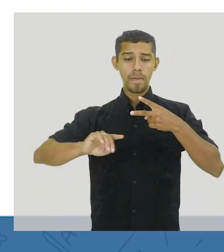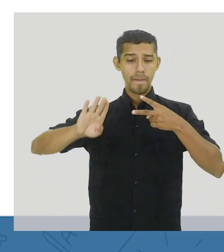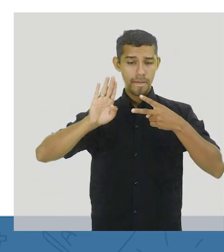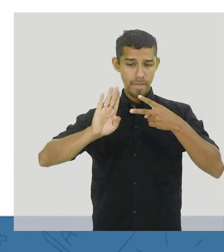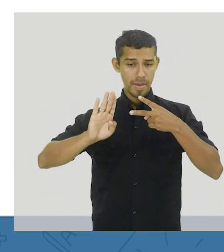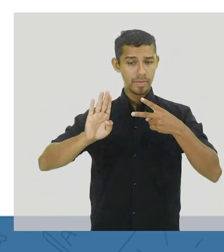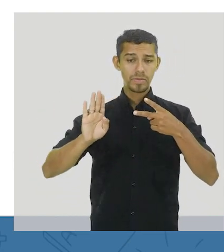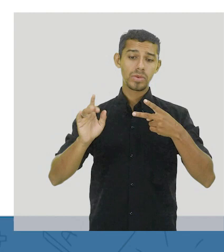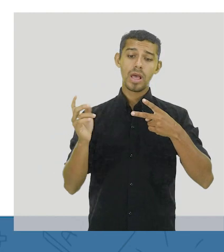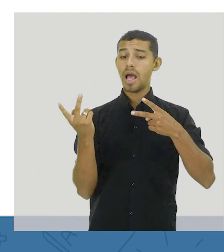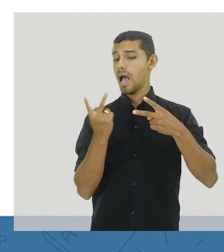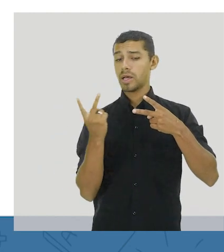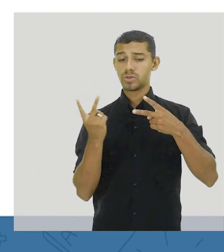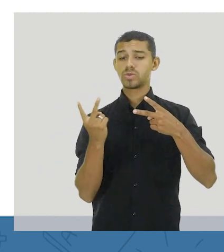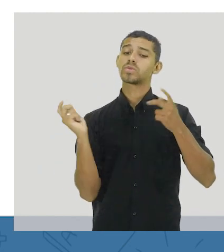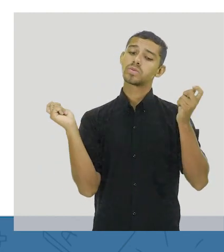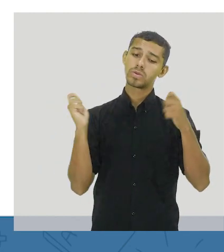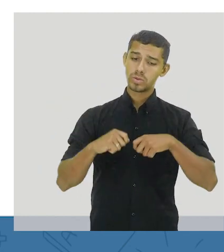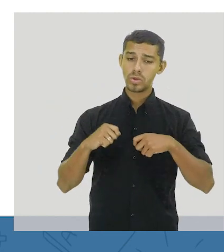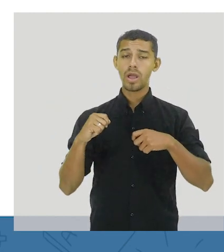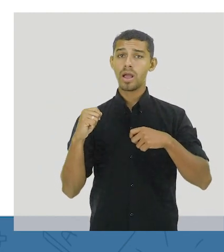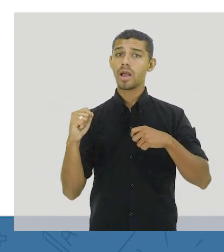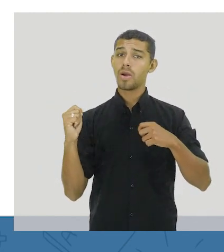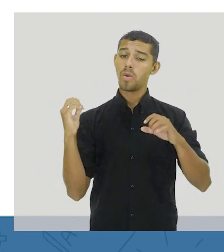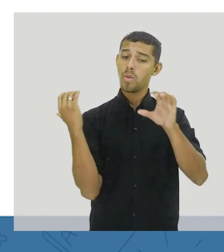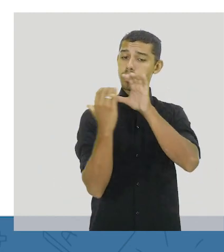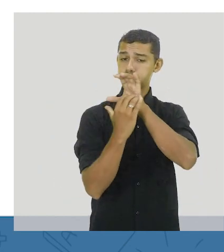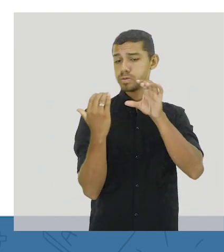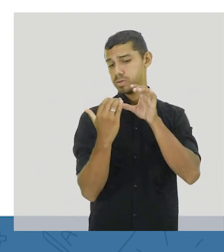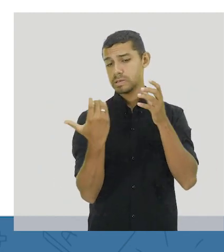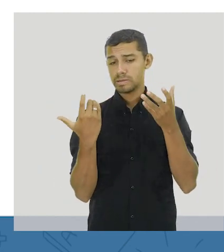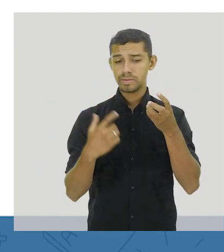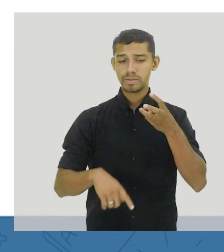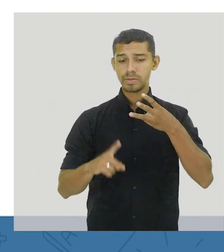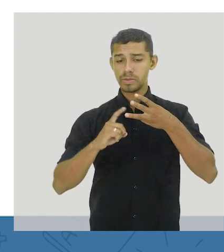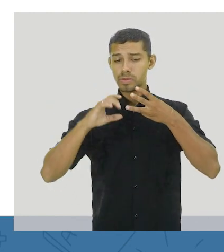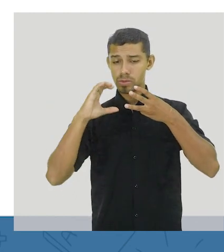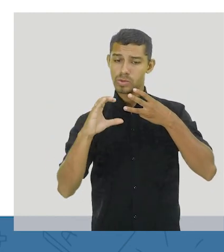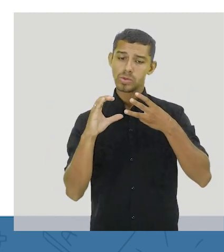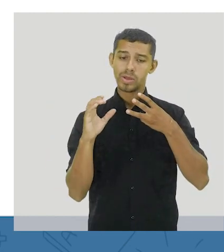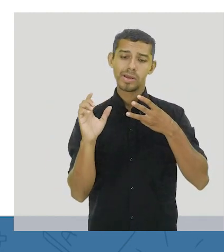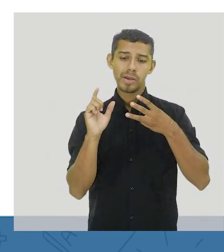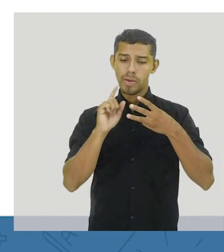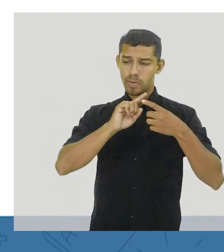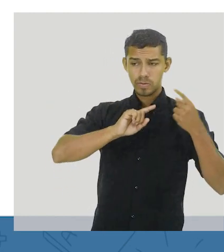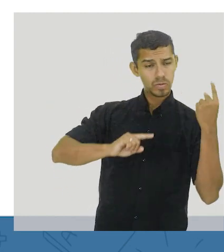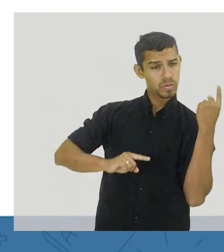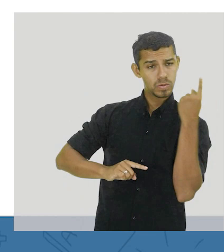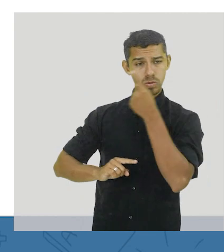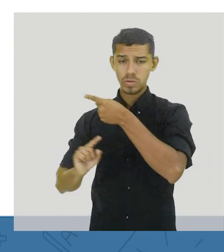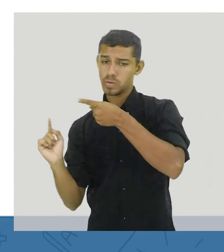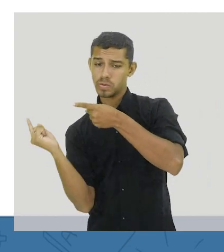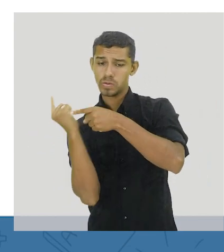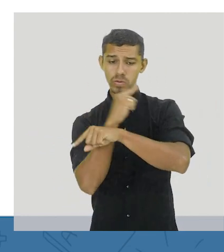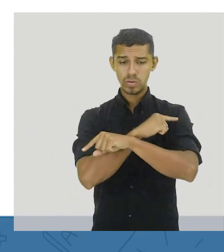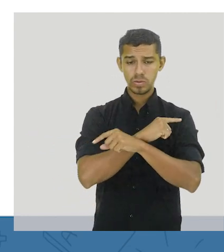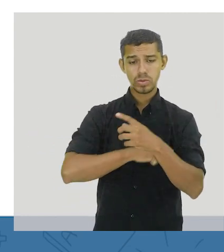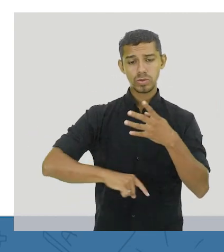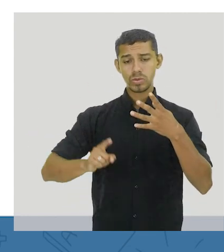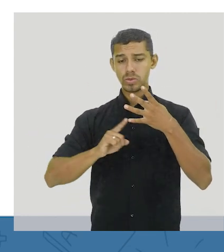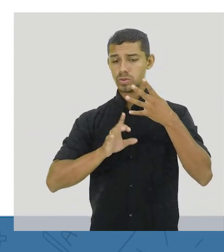audíveis, letra C, terem intensidades inversas, letra D, serem de